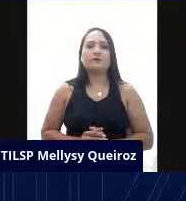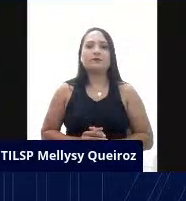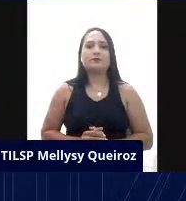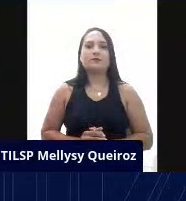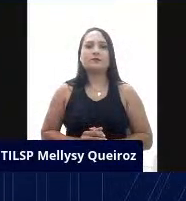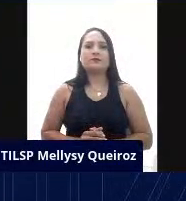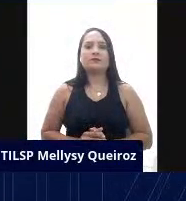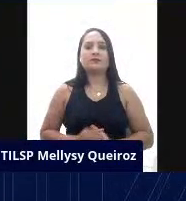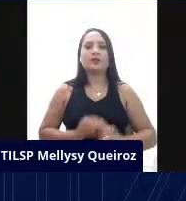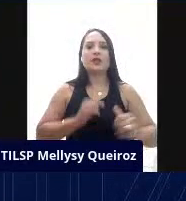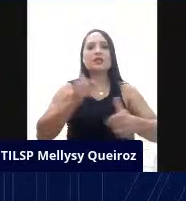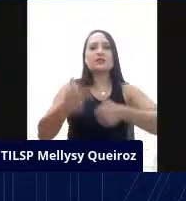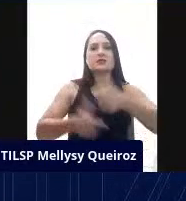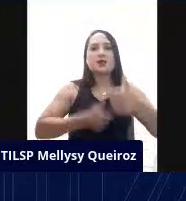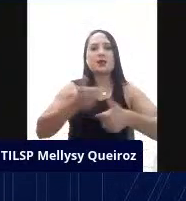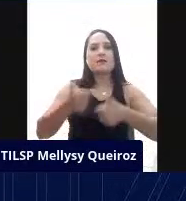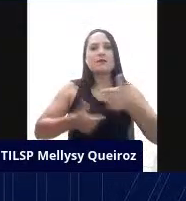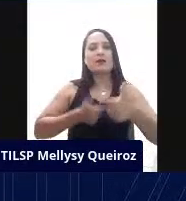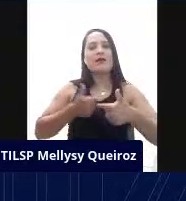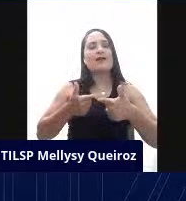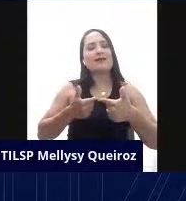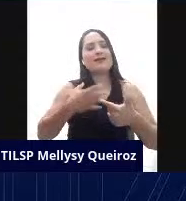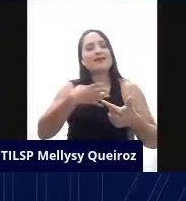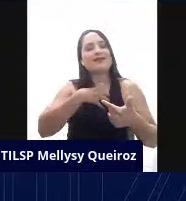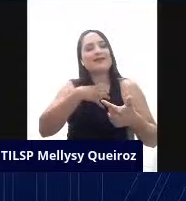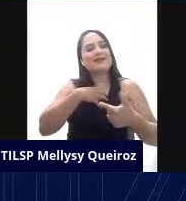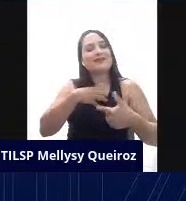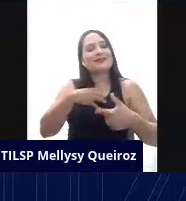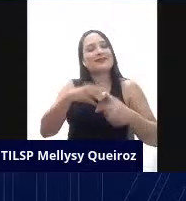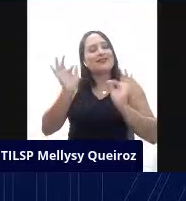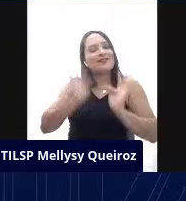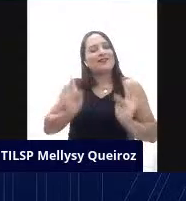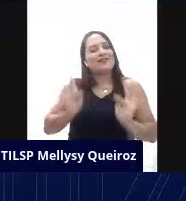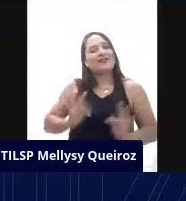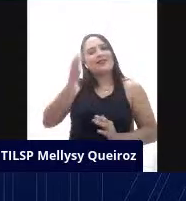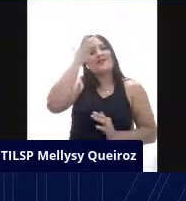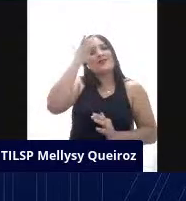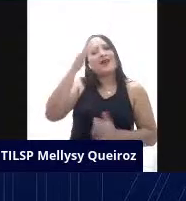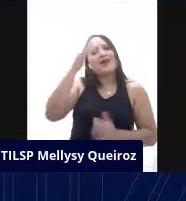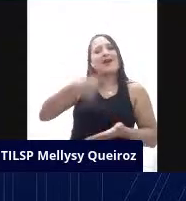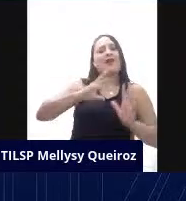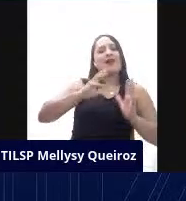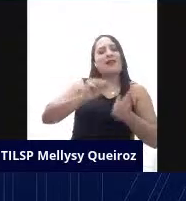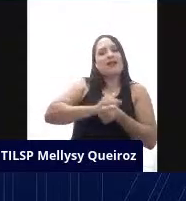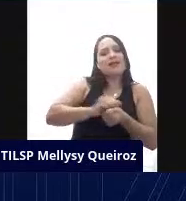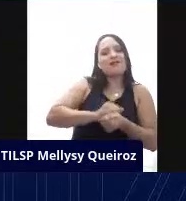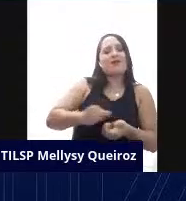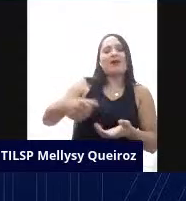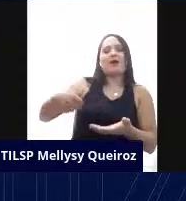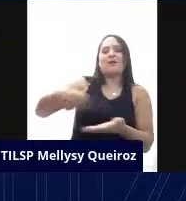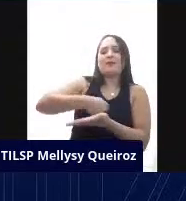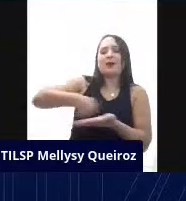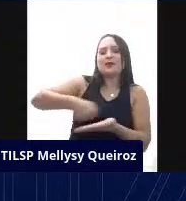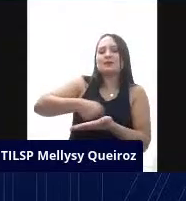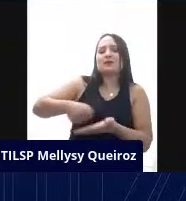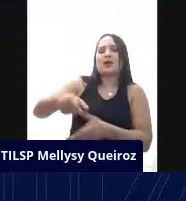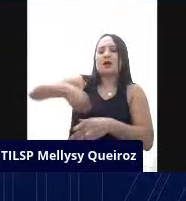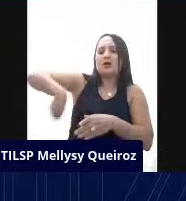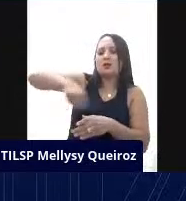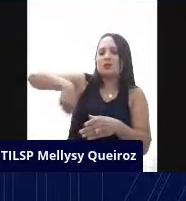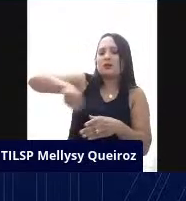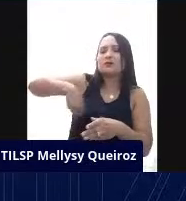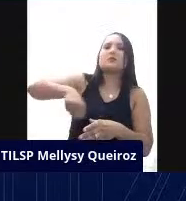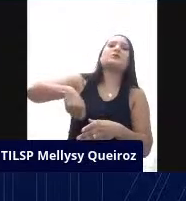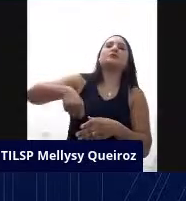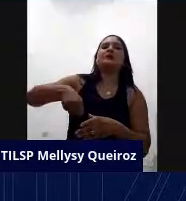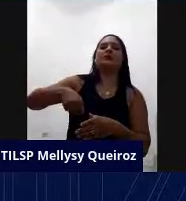Trabalhar com prazer deixa tudo mais fácil, né, não? Lavar, passar, arrumar, cozinhar, colher e plantar deixou